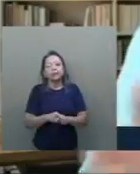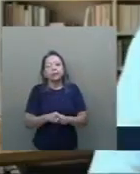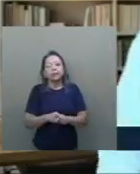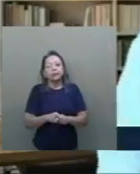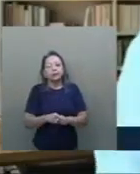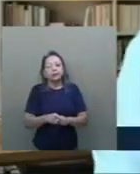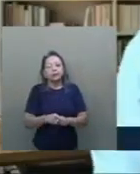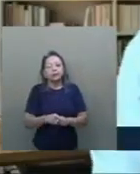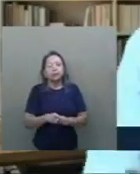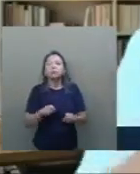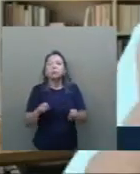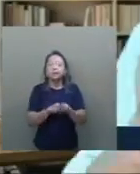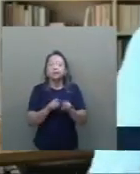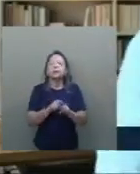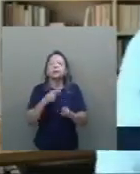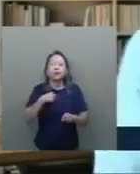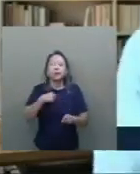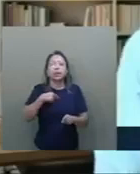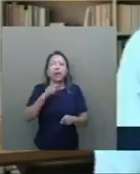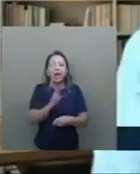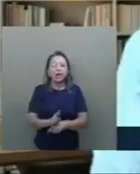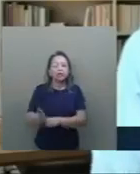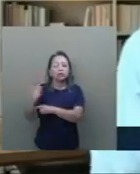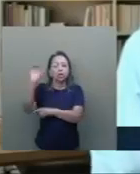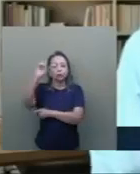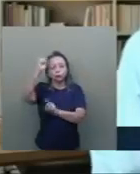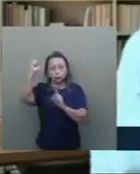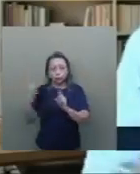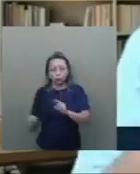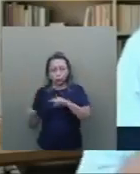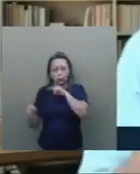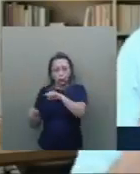Falei pela região sul, porque era o único presidente daquela